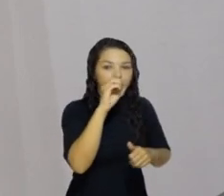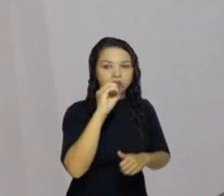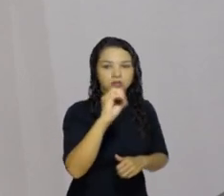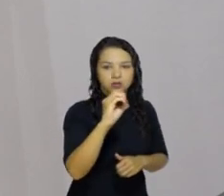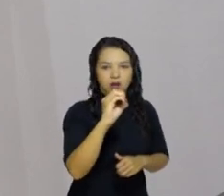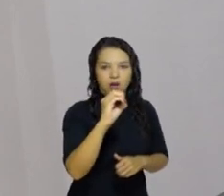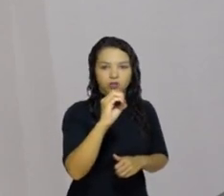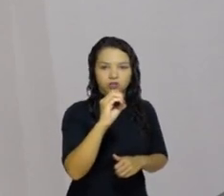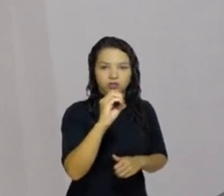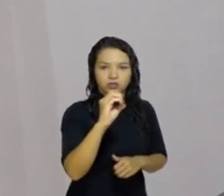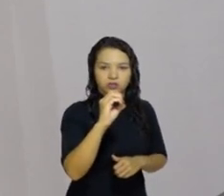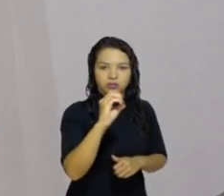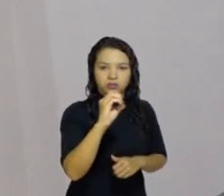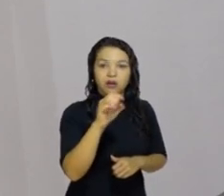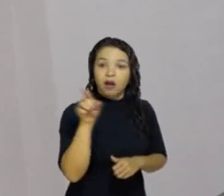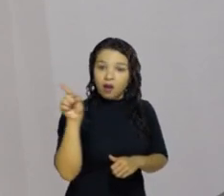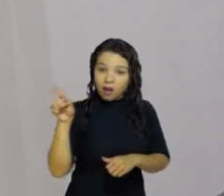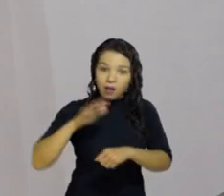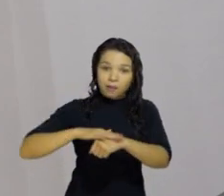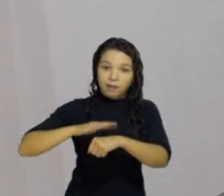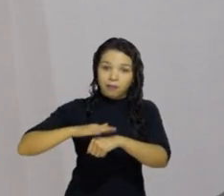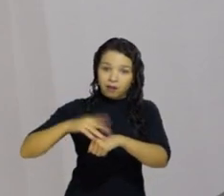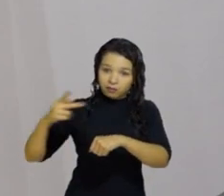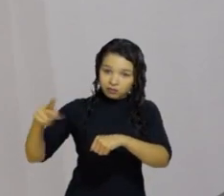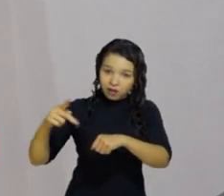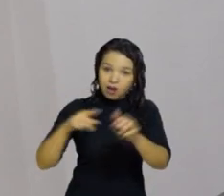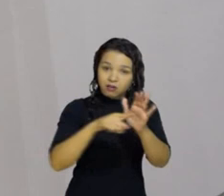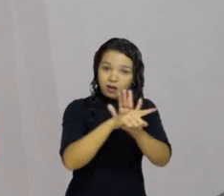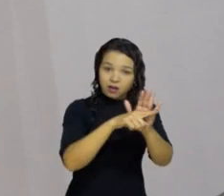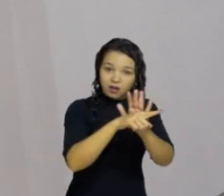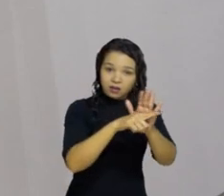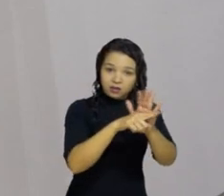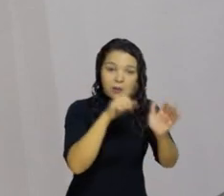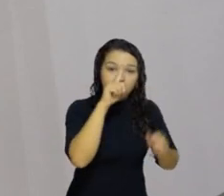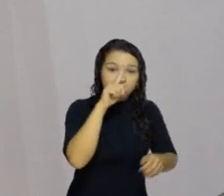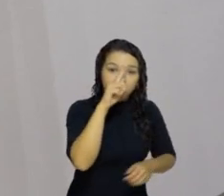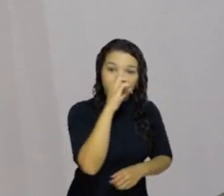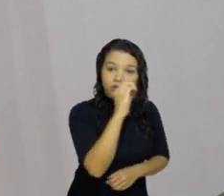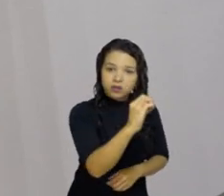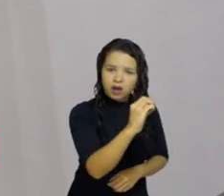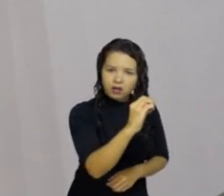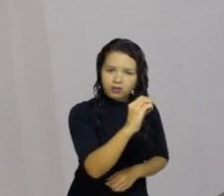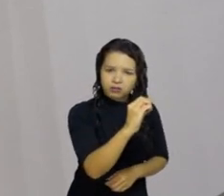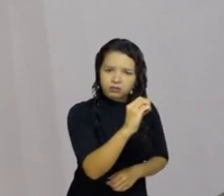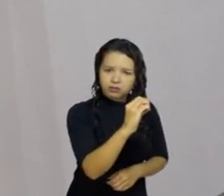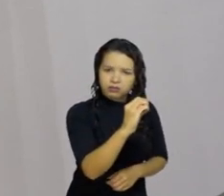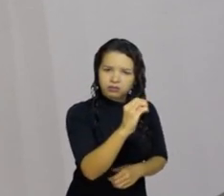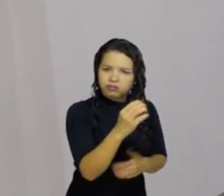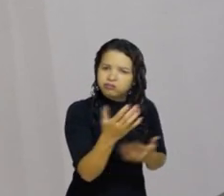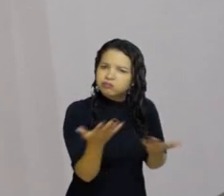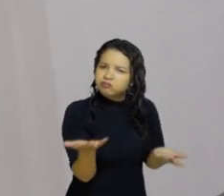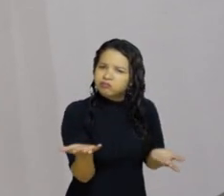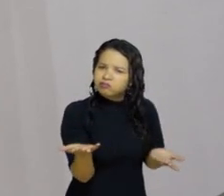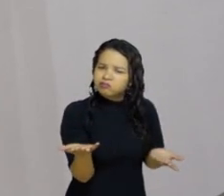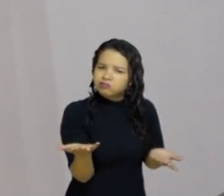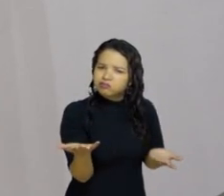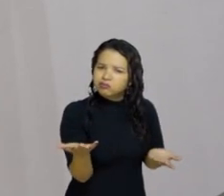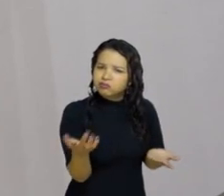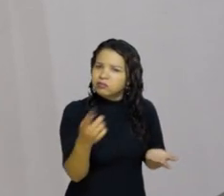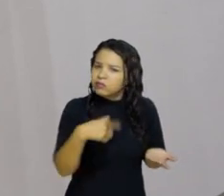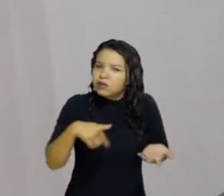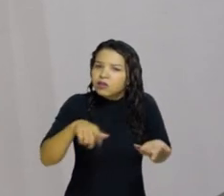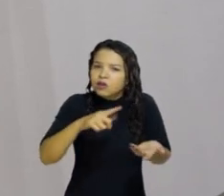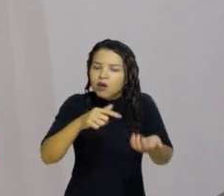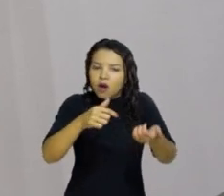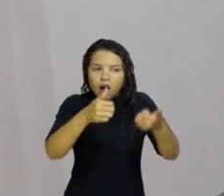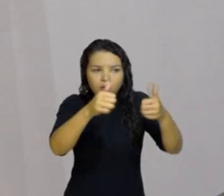avaliado, foi identificado como risco zero. E aí, amigos, na classificação,